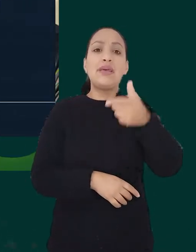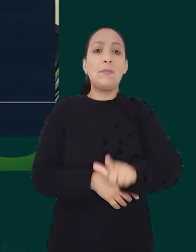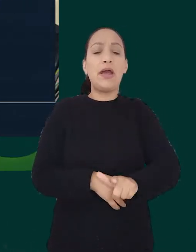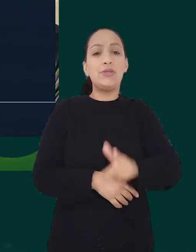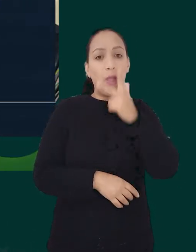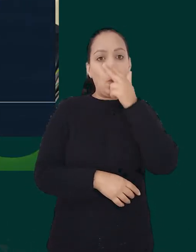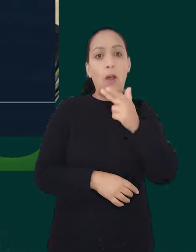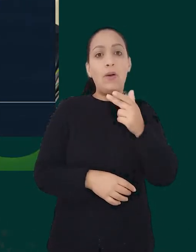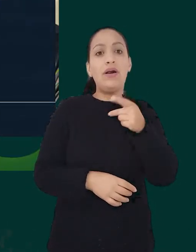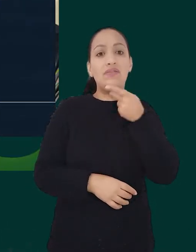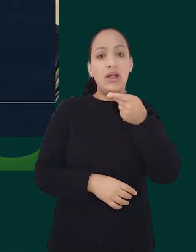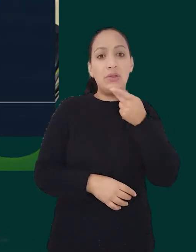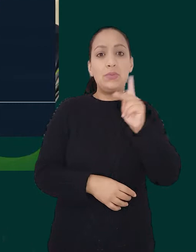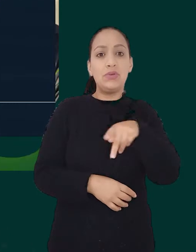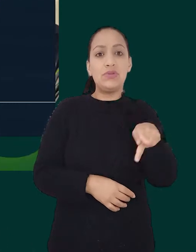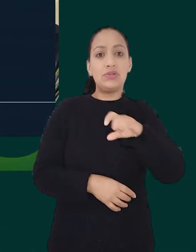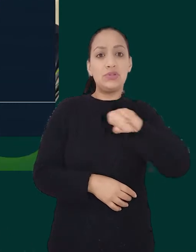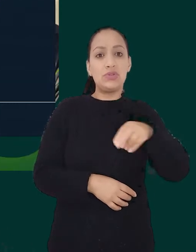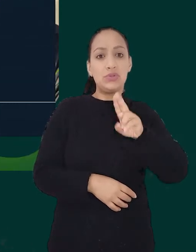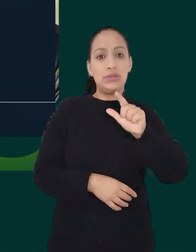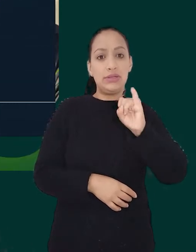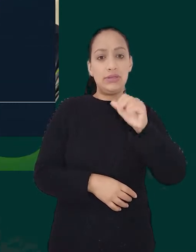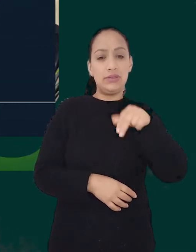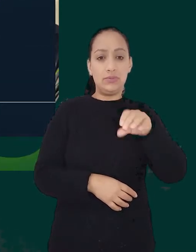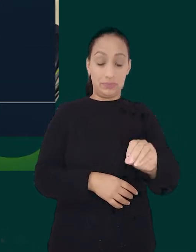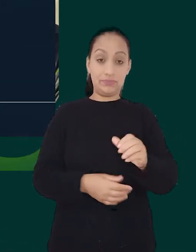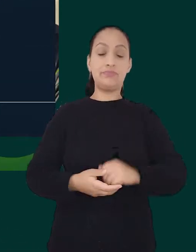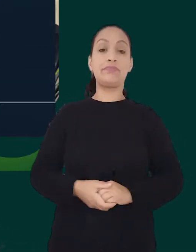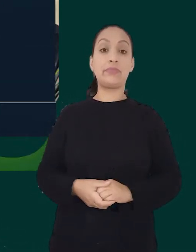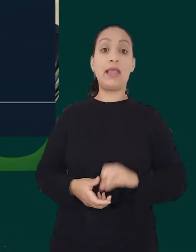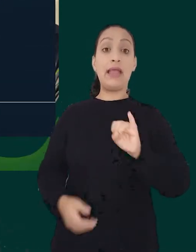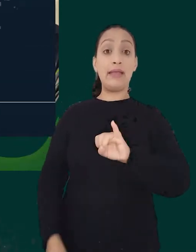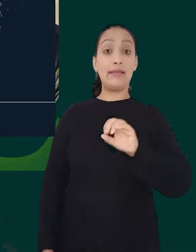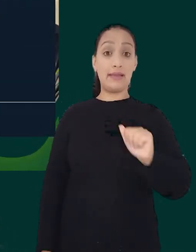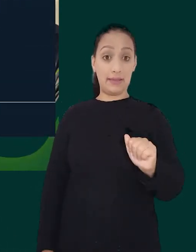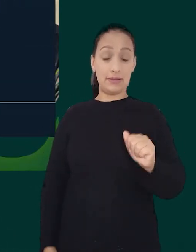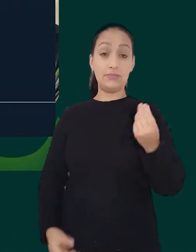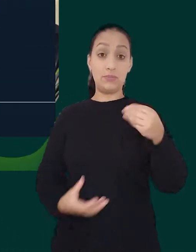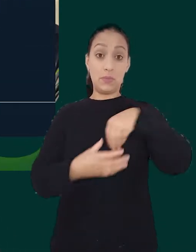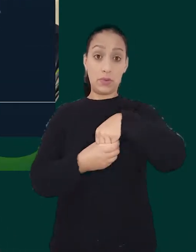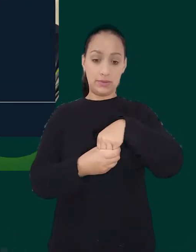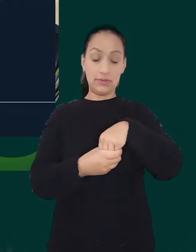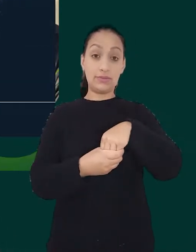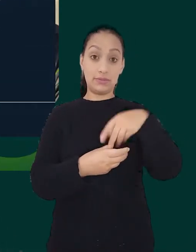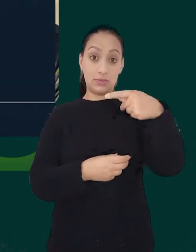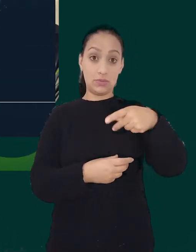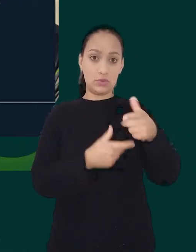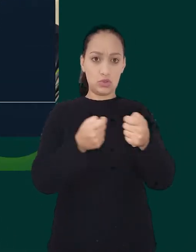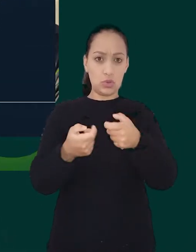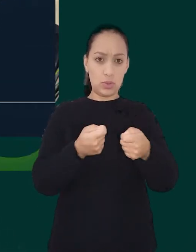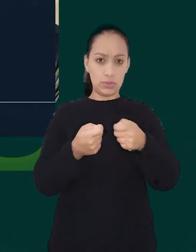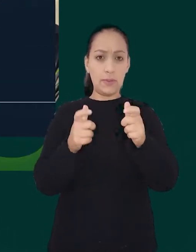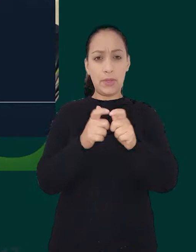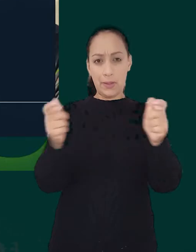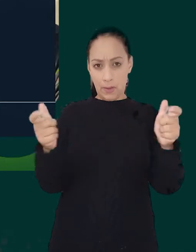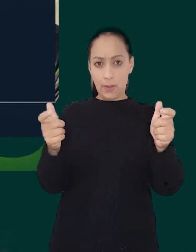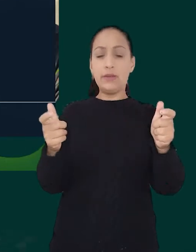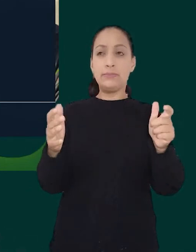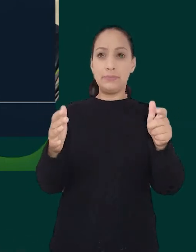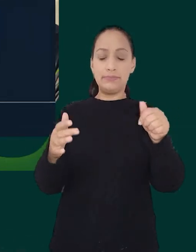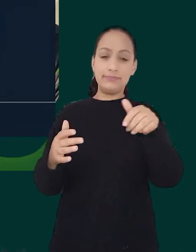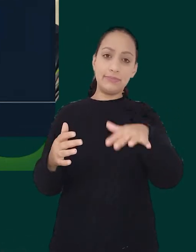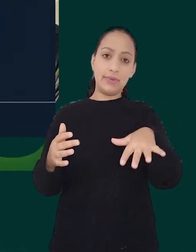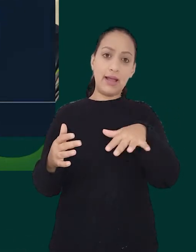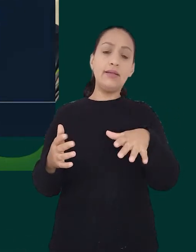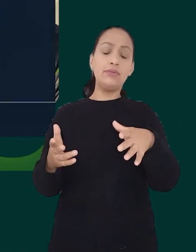A inteligência artificial colocada em jogos, na maior parte dos jogos, e como vocês da escola